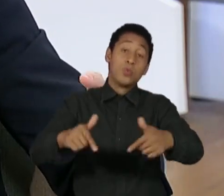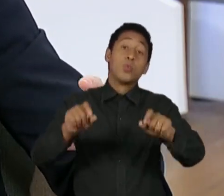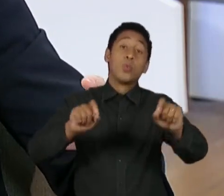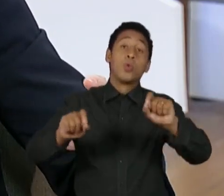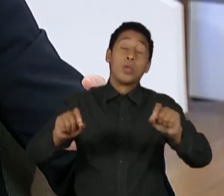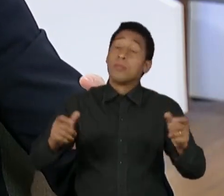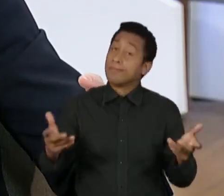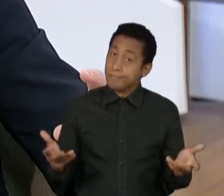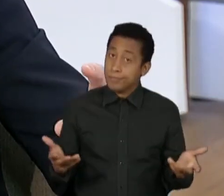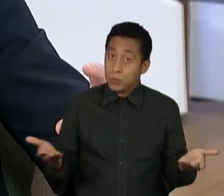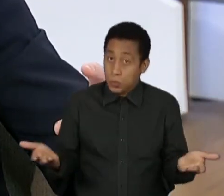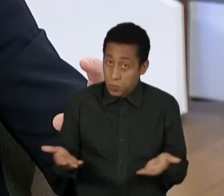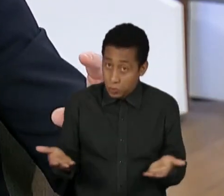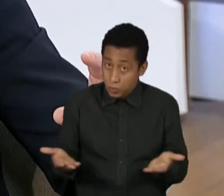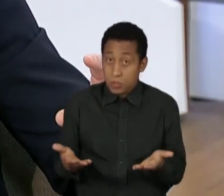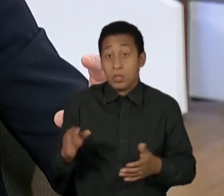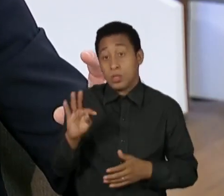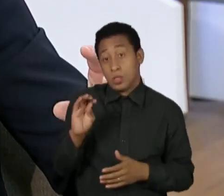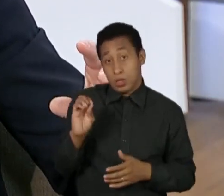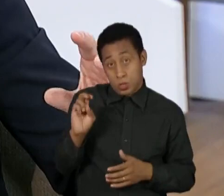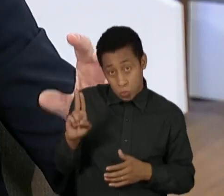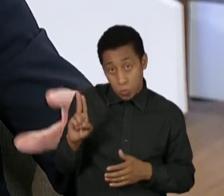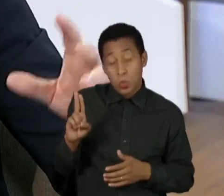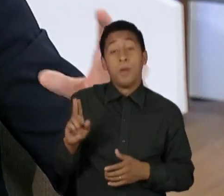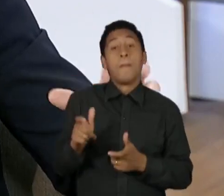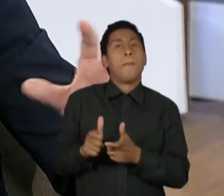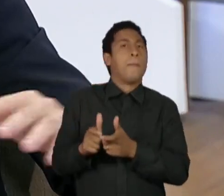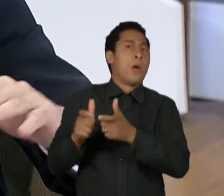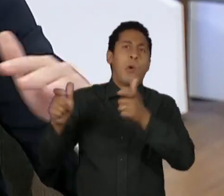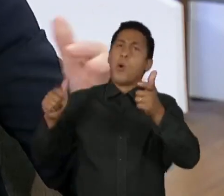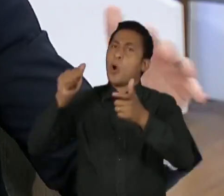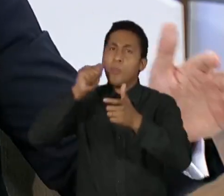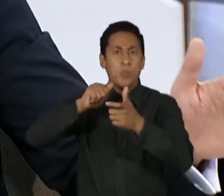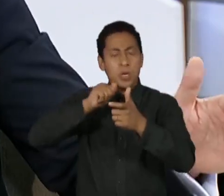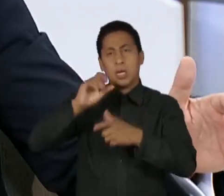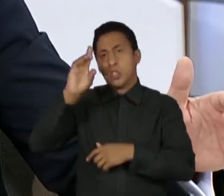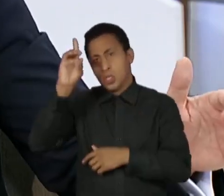temos o maior número de mulheres em funções de direção e em funções estratégicas.